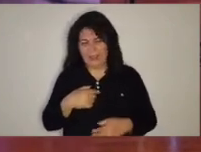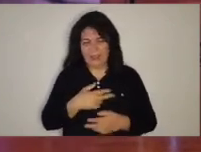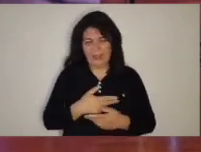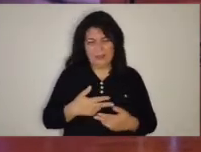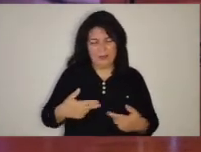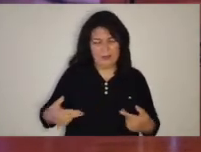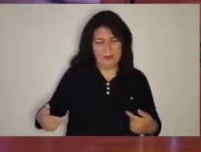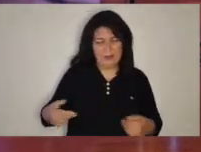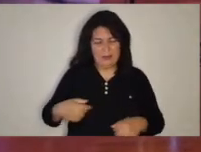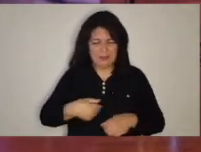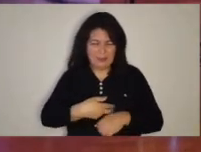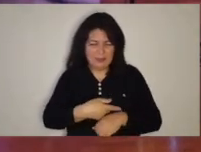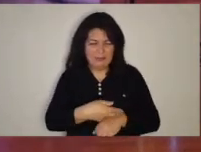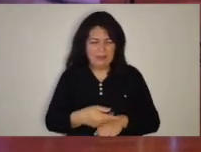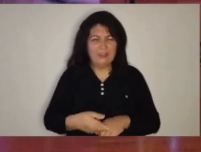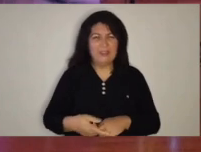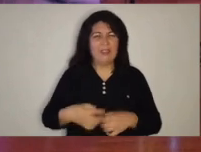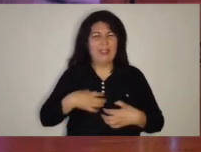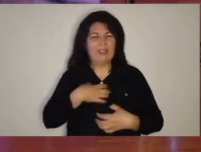E ali